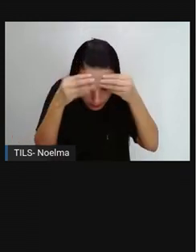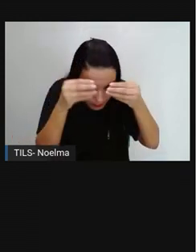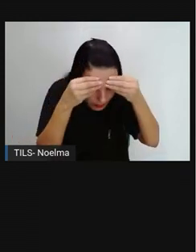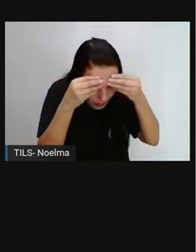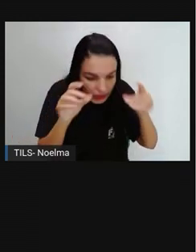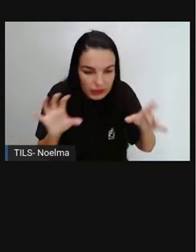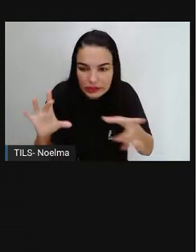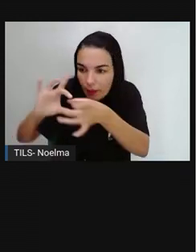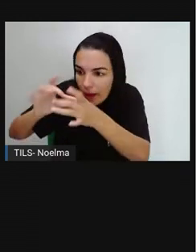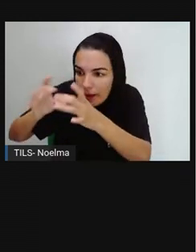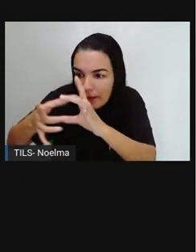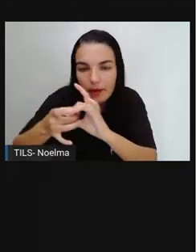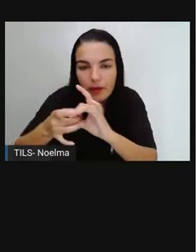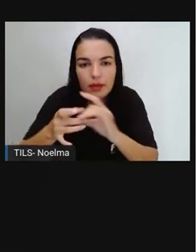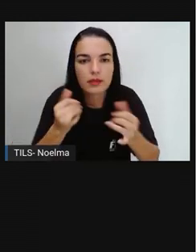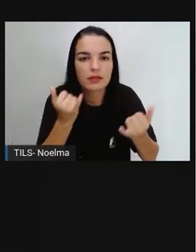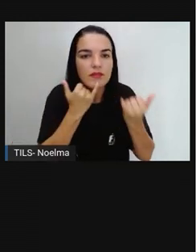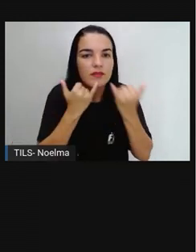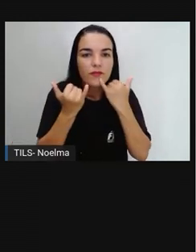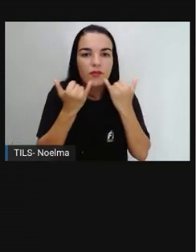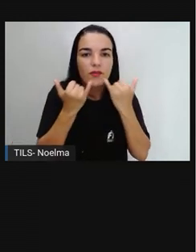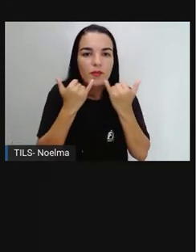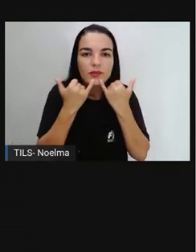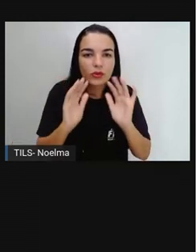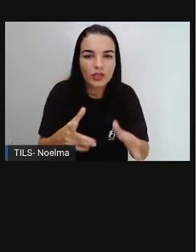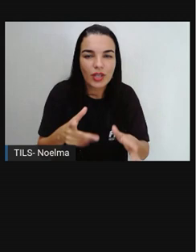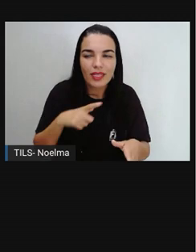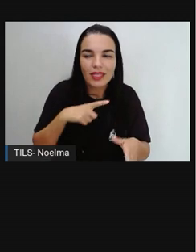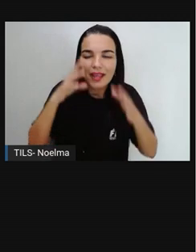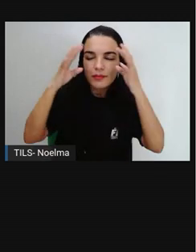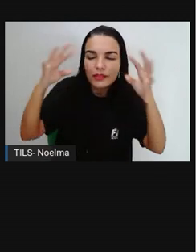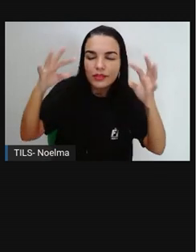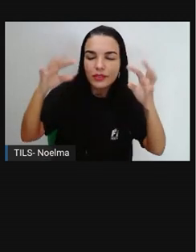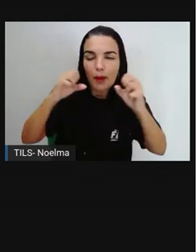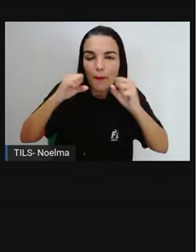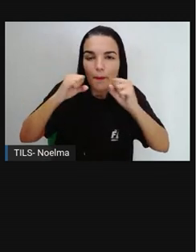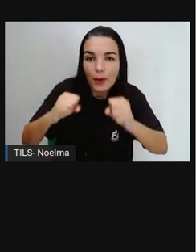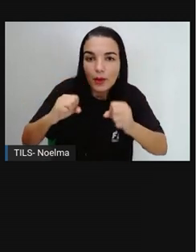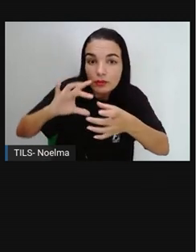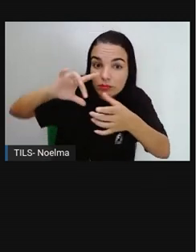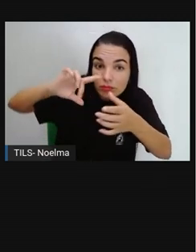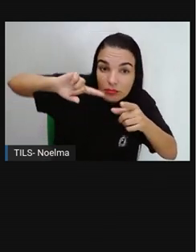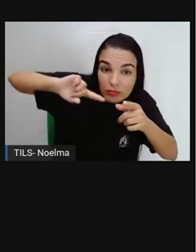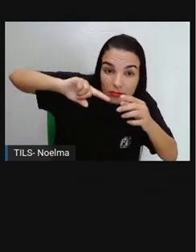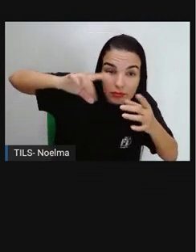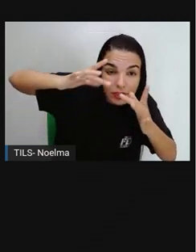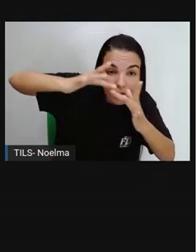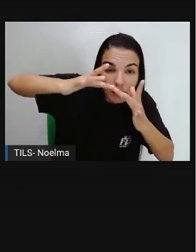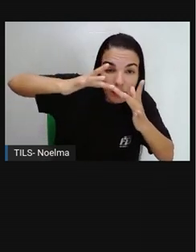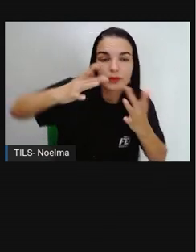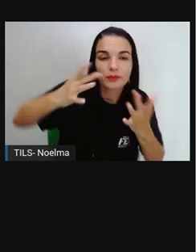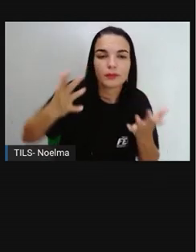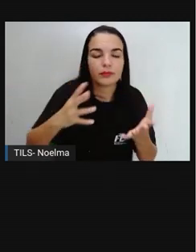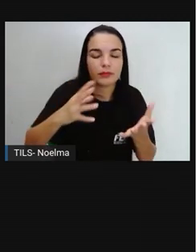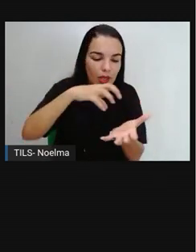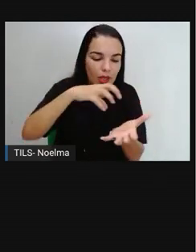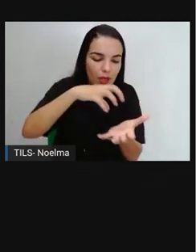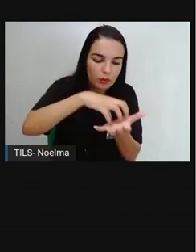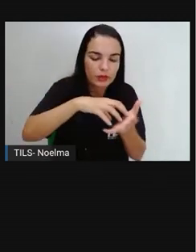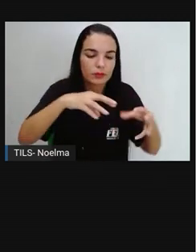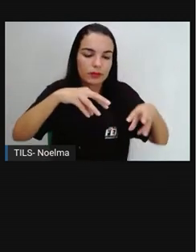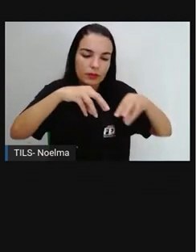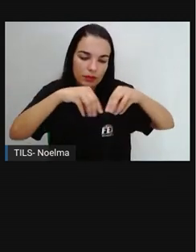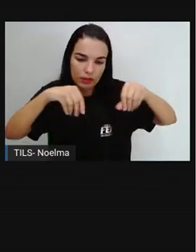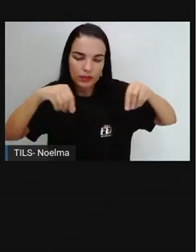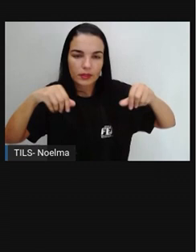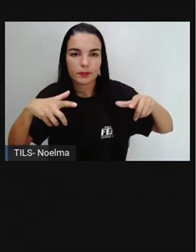essas informações com o que a gente imagina que possa ter a ver com o centro da Terra. Leitores proficientes conseguirão